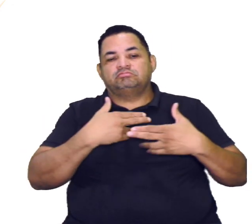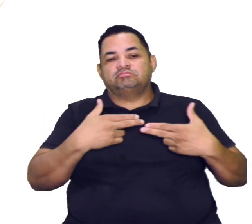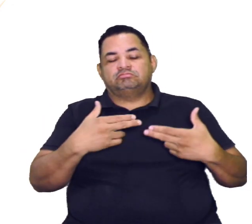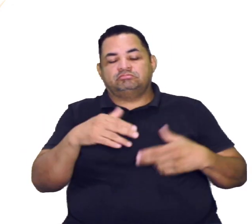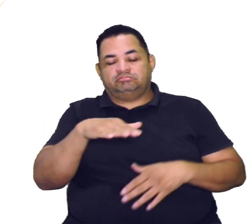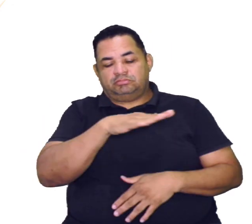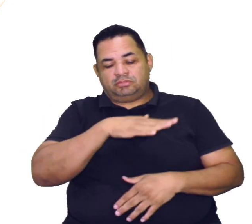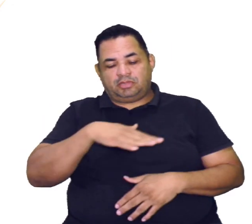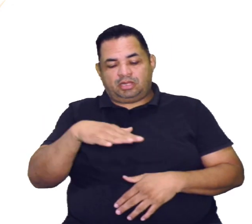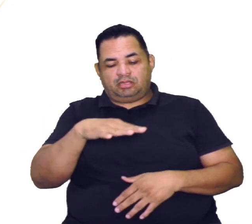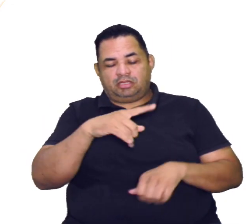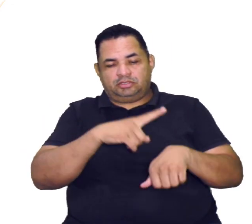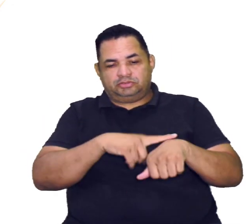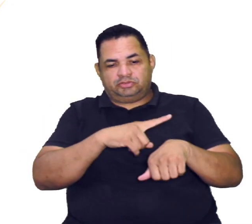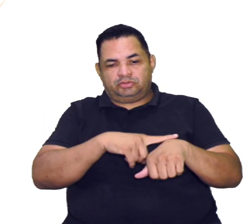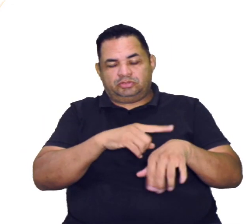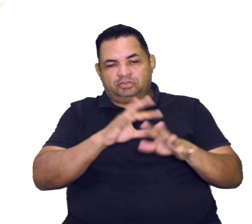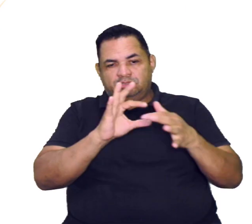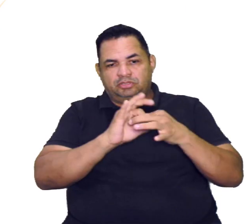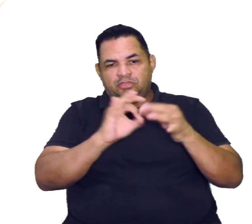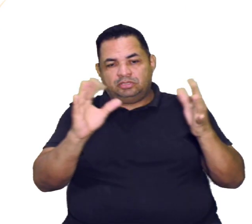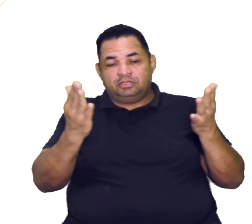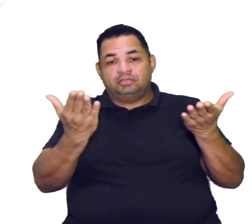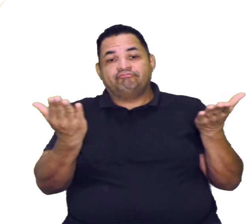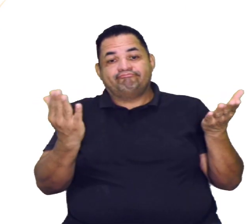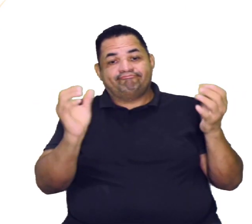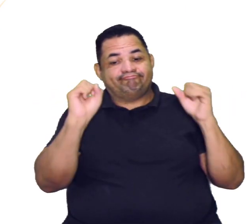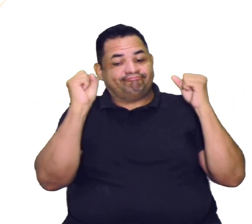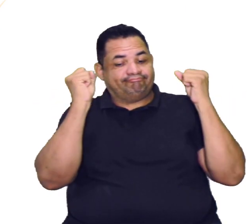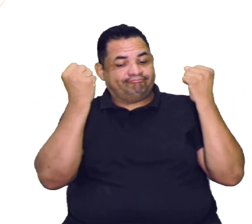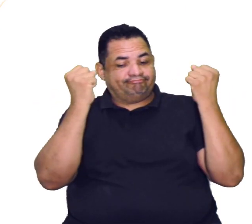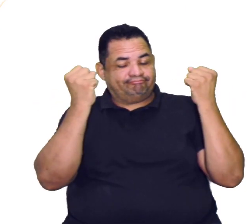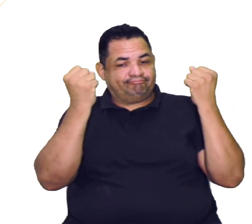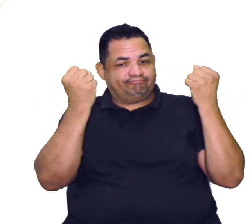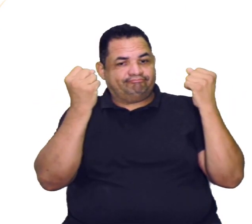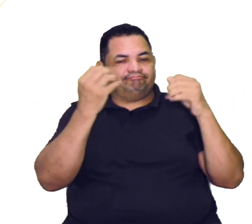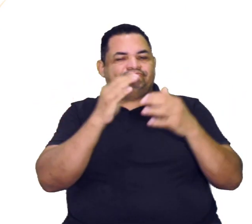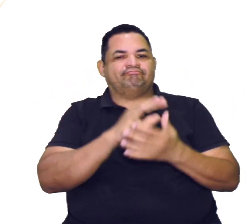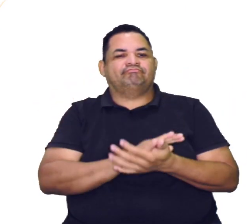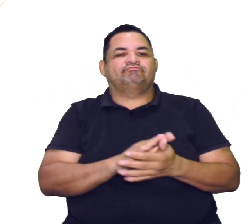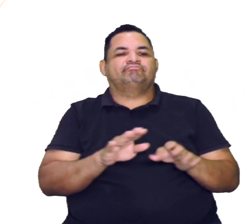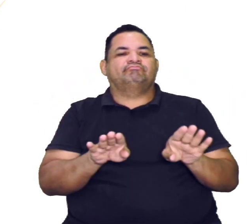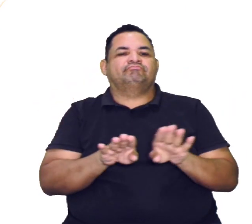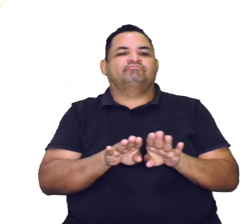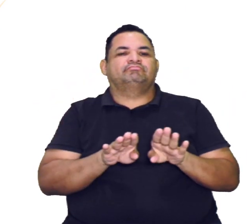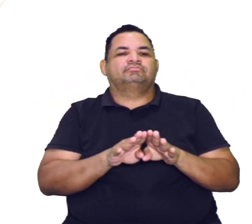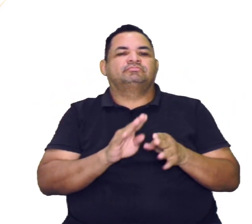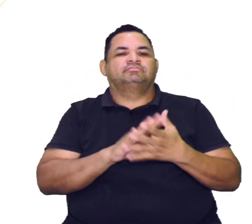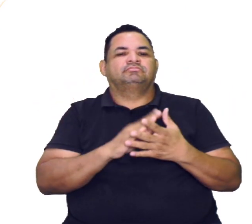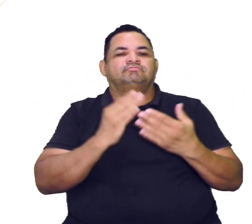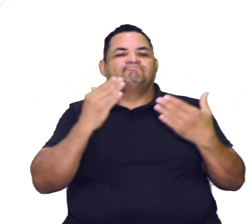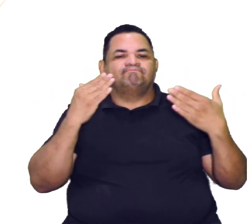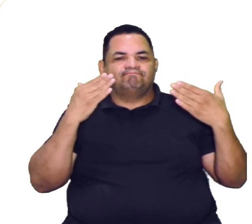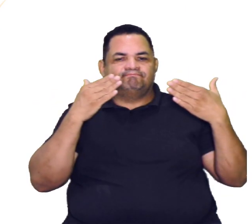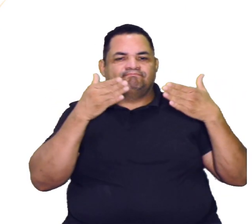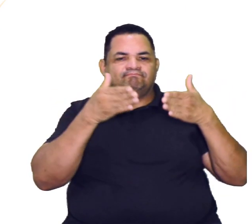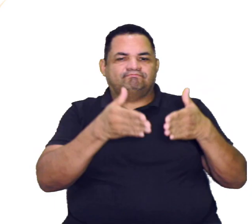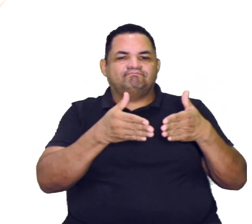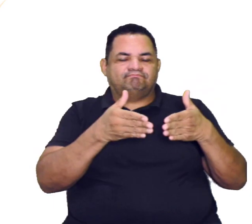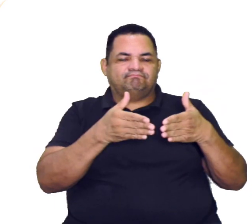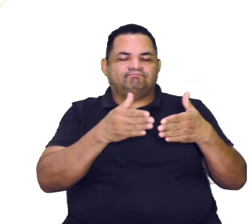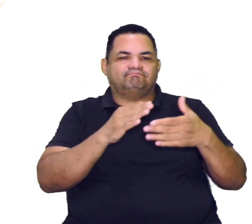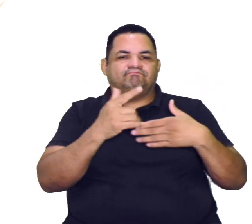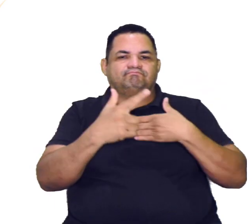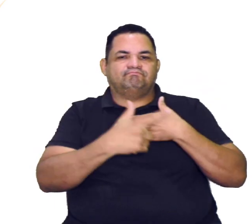meu momento livre. E aí a educação física, né? A educação física tem esse papel aí fundamental